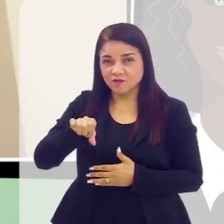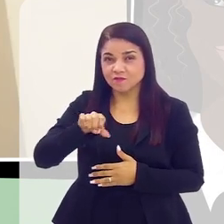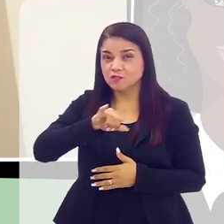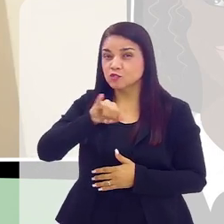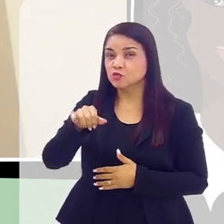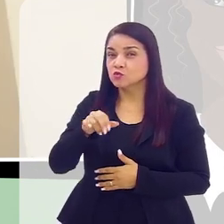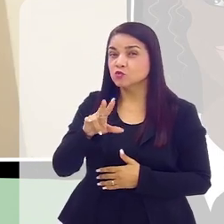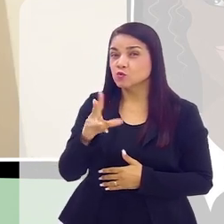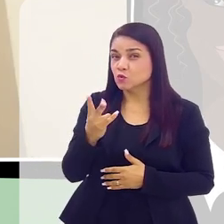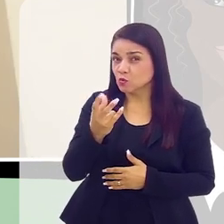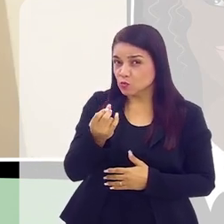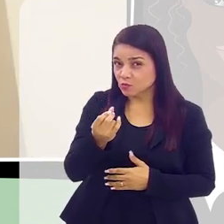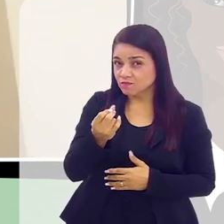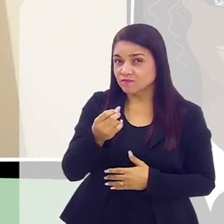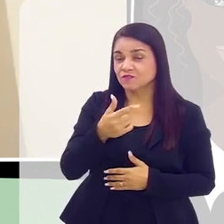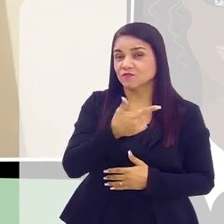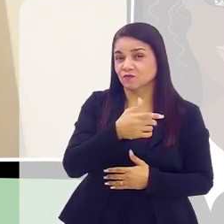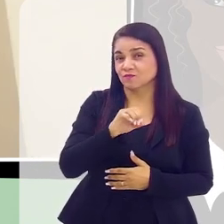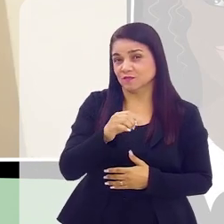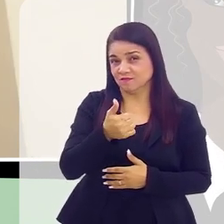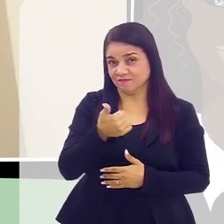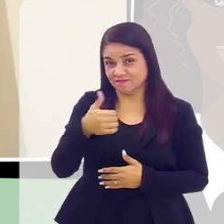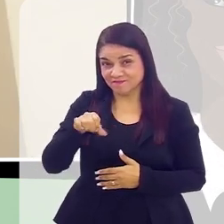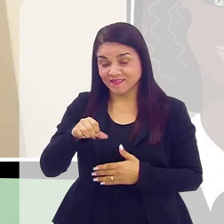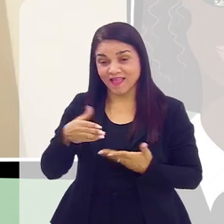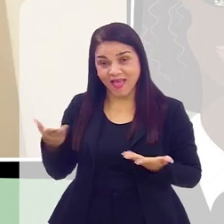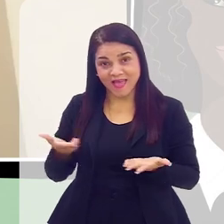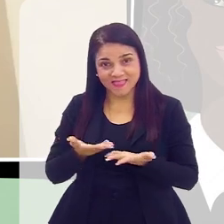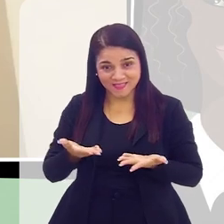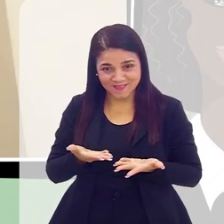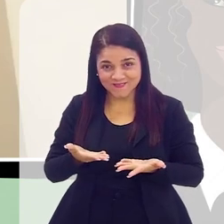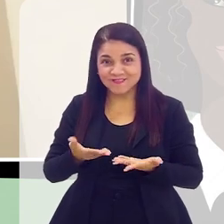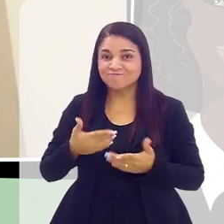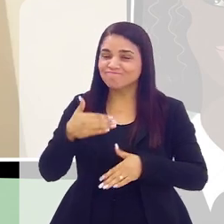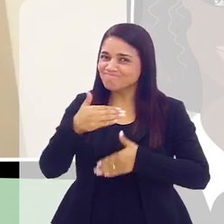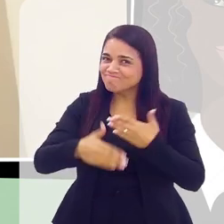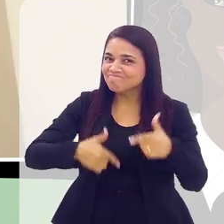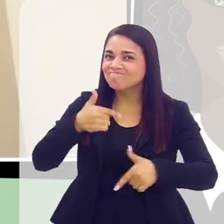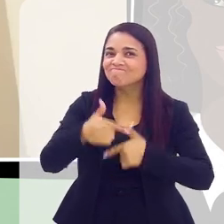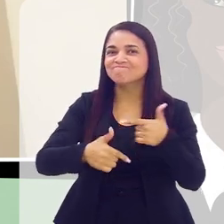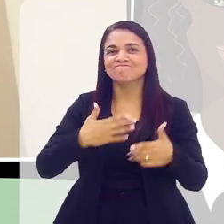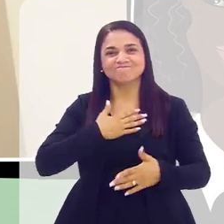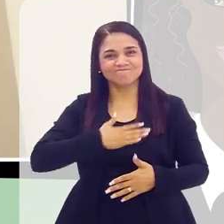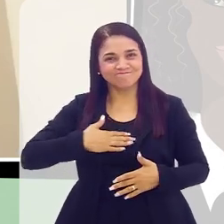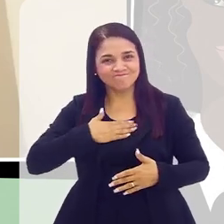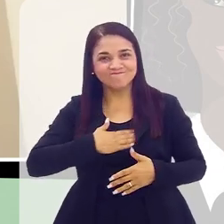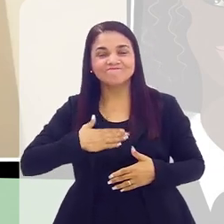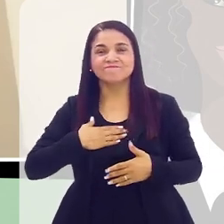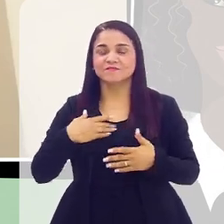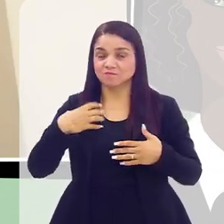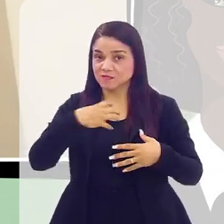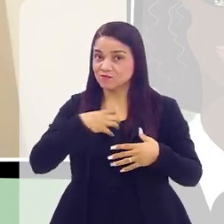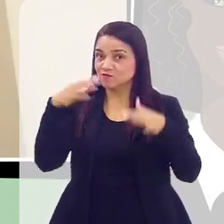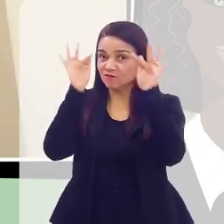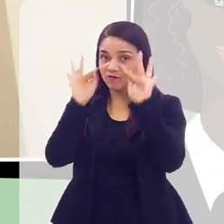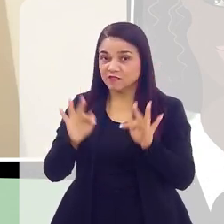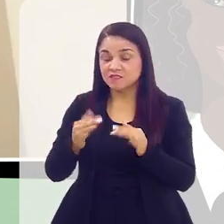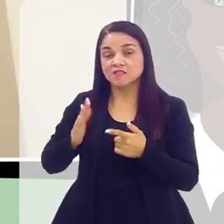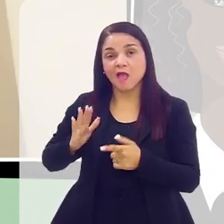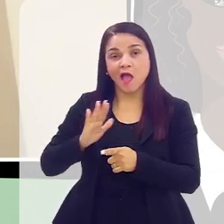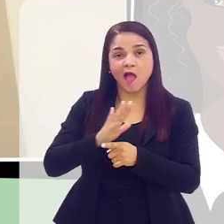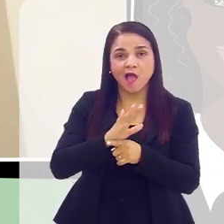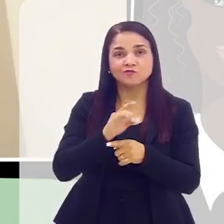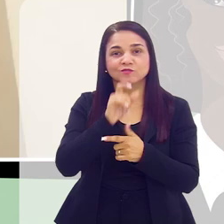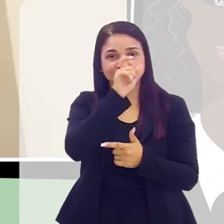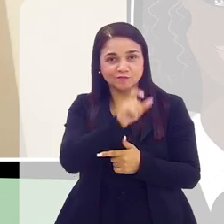em julho de 2019, e até hoje eu ainda estou aqui participando, e eu gosto muito, é uma coisa que me deixa muito feliz, ajudar